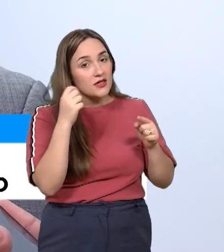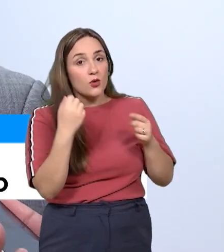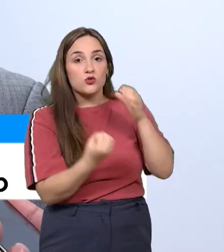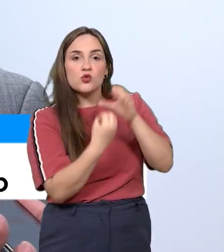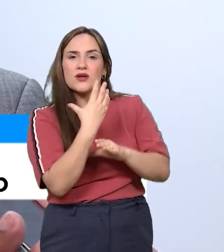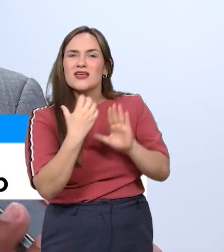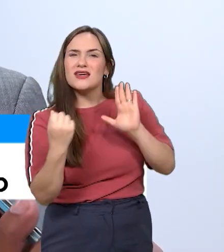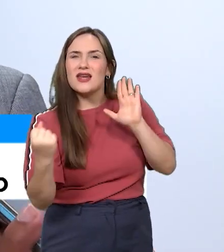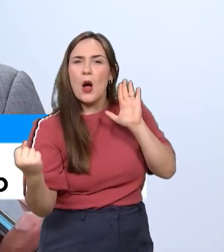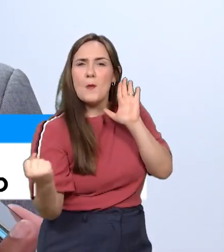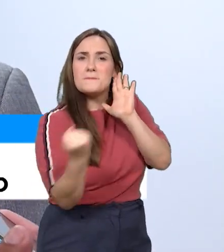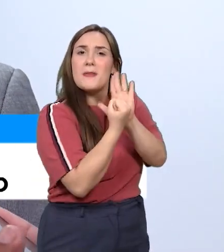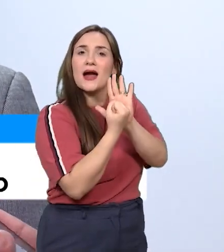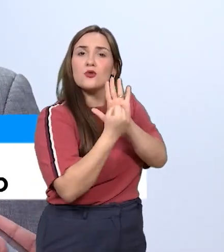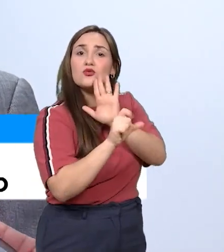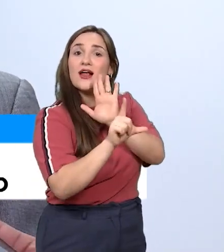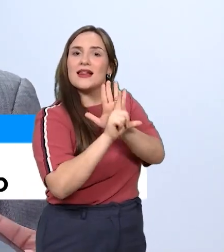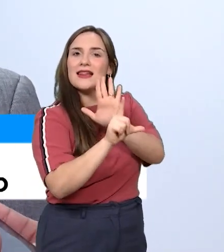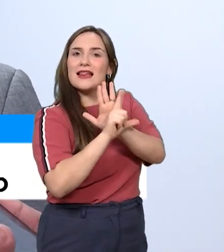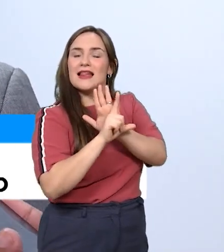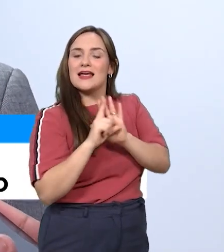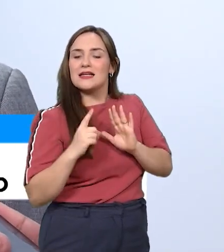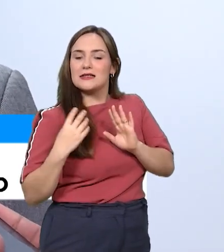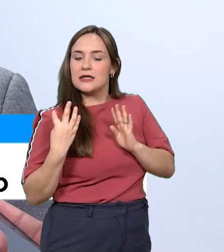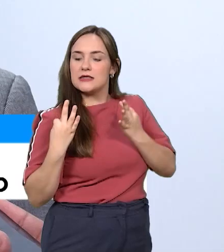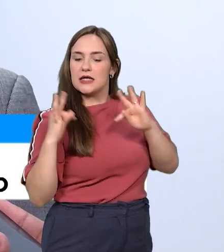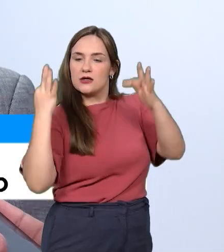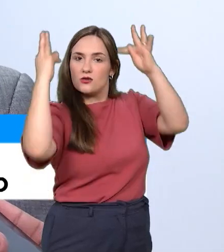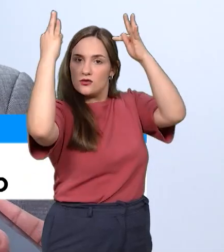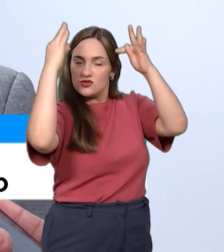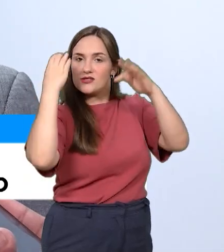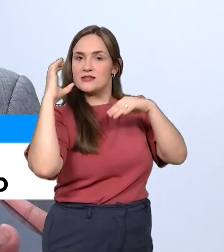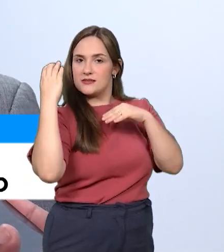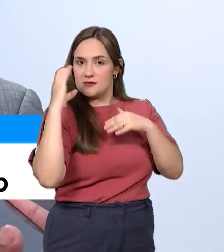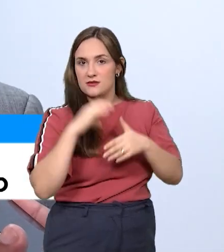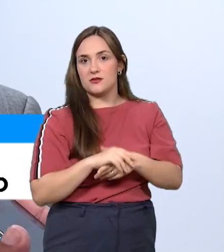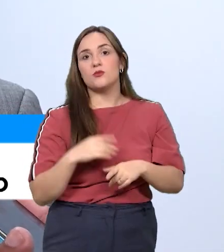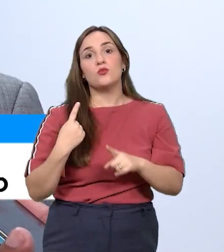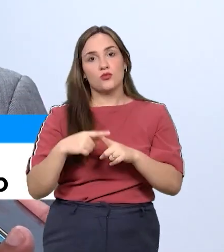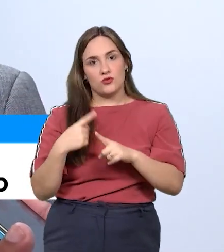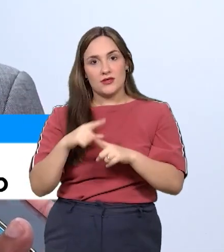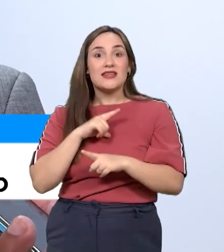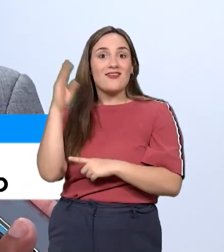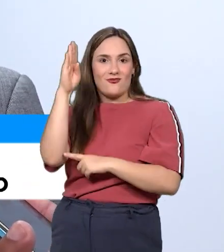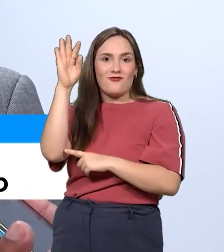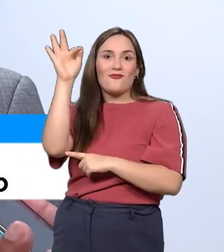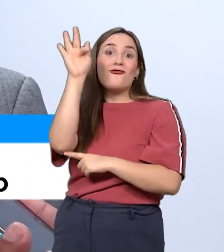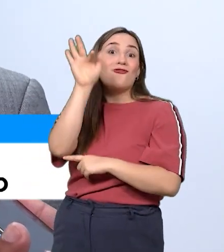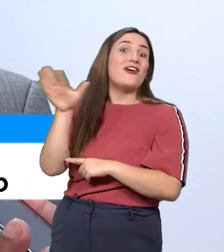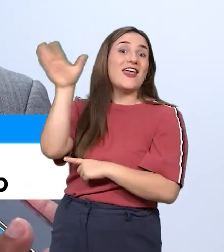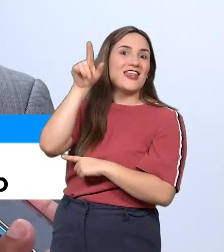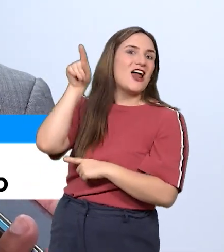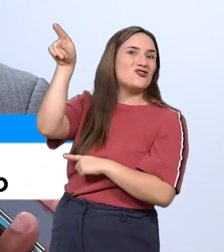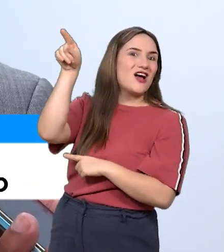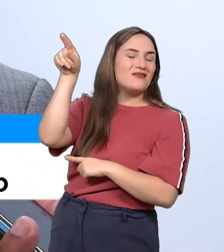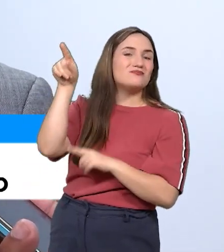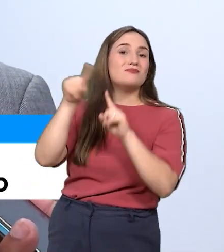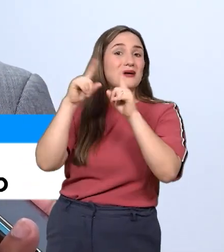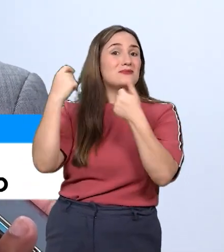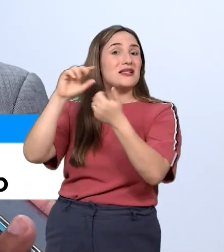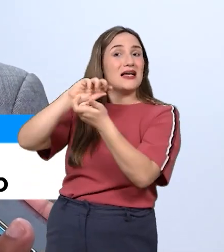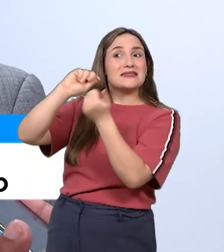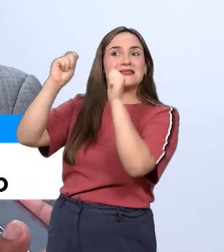marco legal a nível de Estado. Nós temos o marco legal da ciência, tecnologia e inovação a nível nacional, mas ele precisa